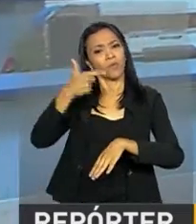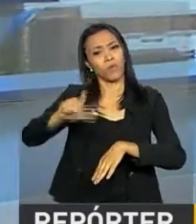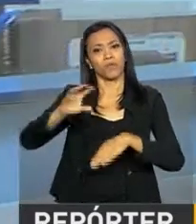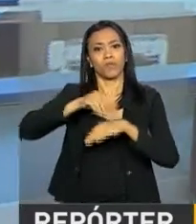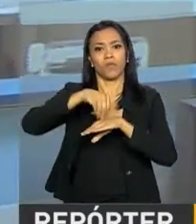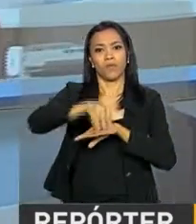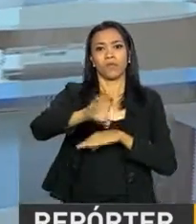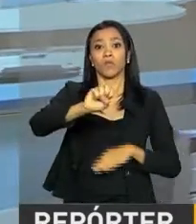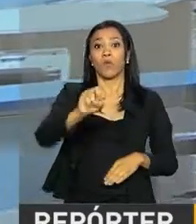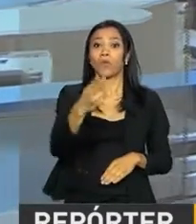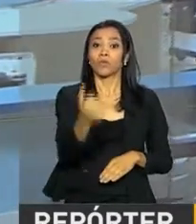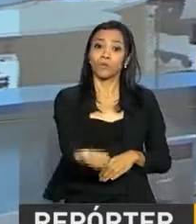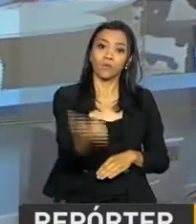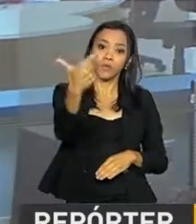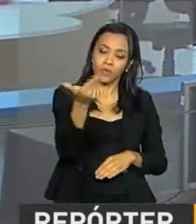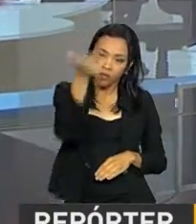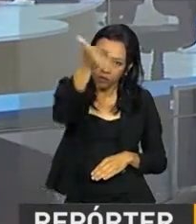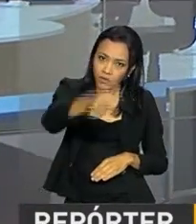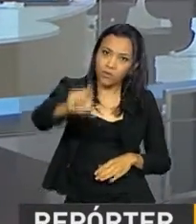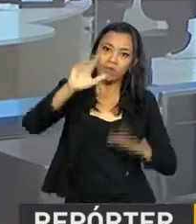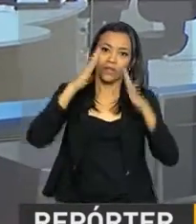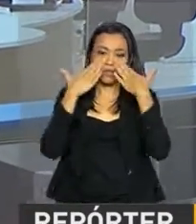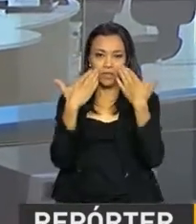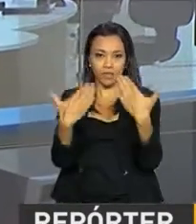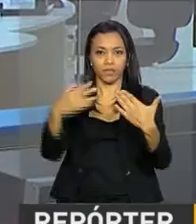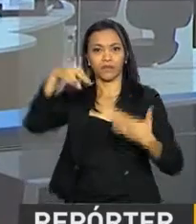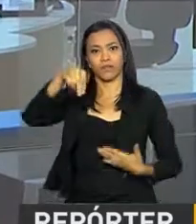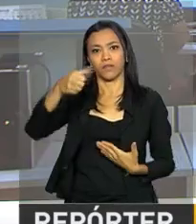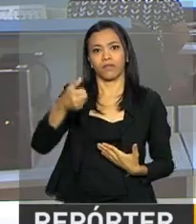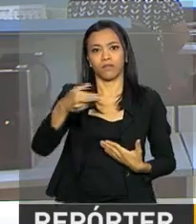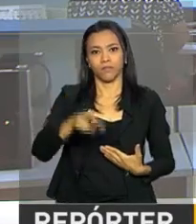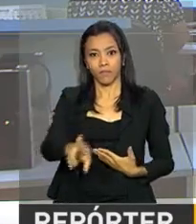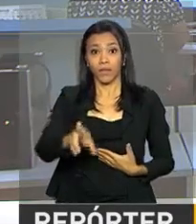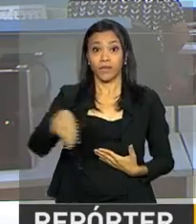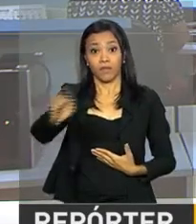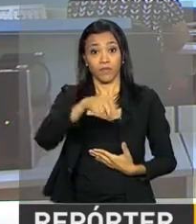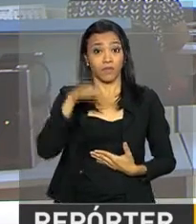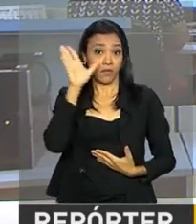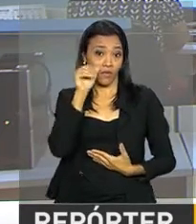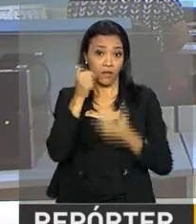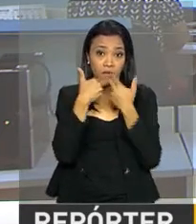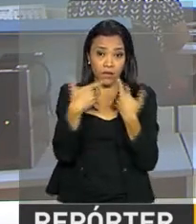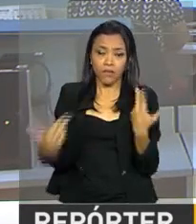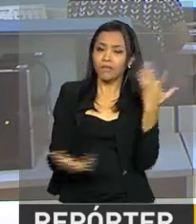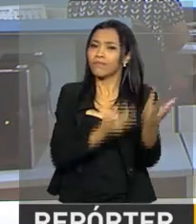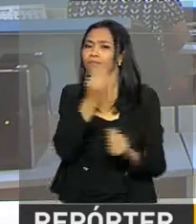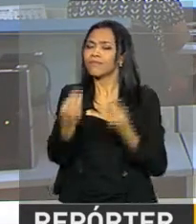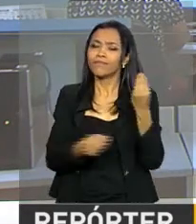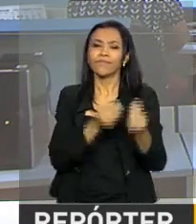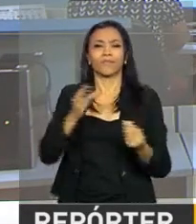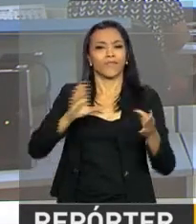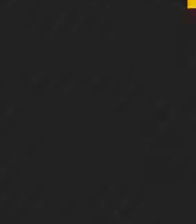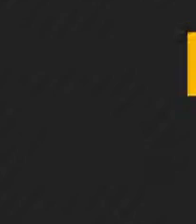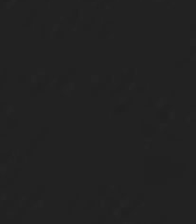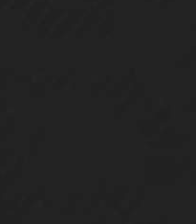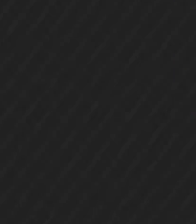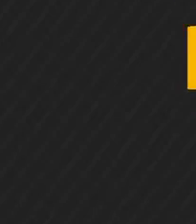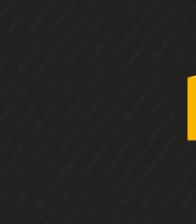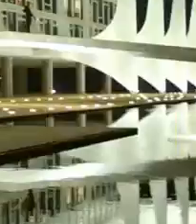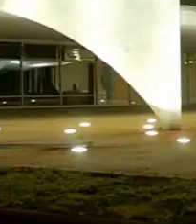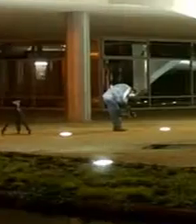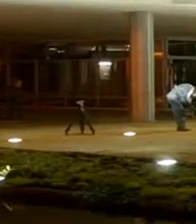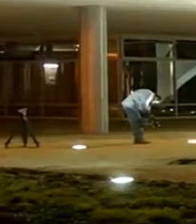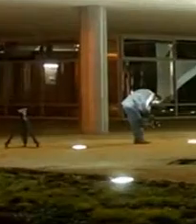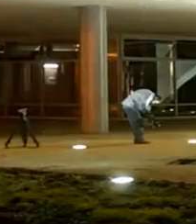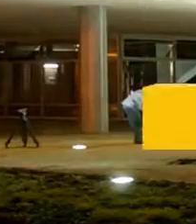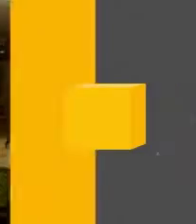informações ou ao meio-dia na próxima edição do Repórter NBR. Acompanhe as novidades também em nossas redes sociais. Música